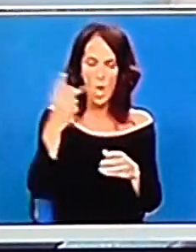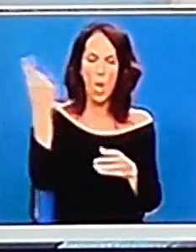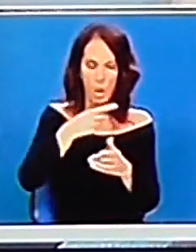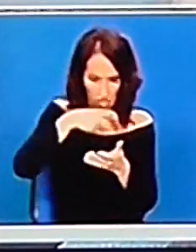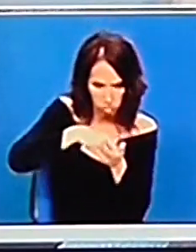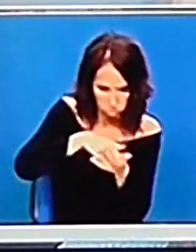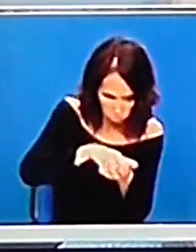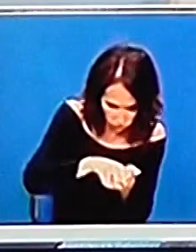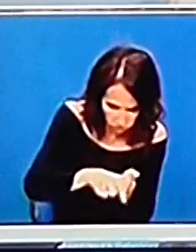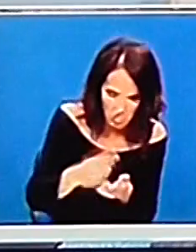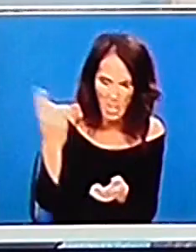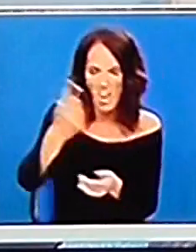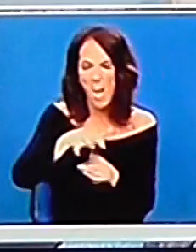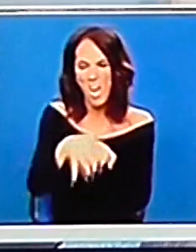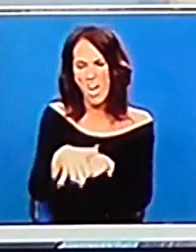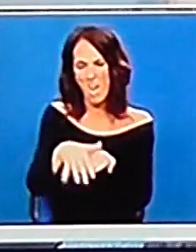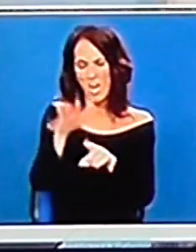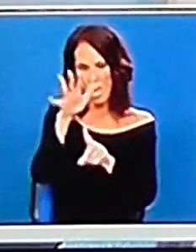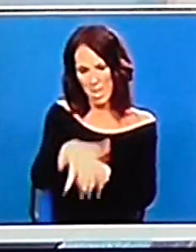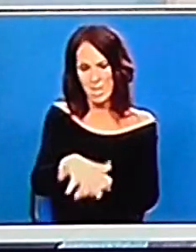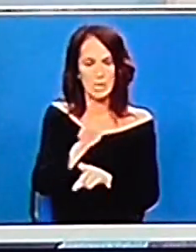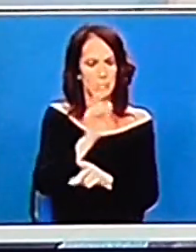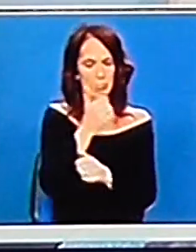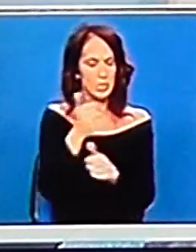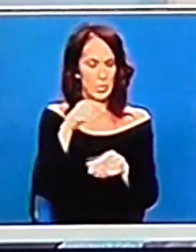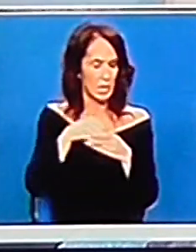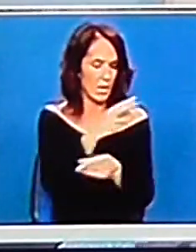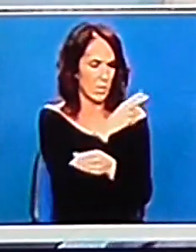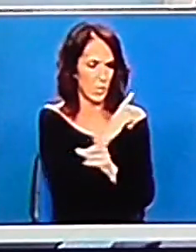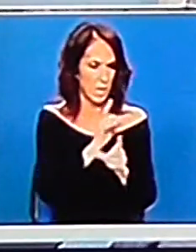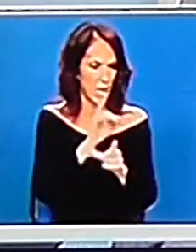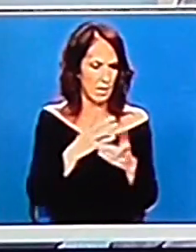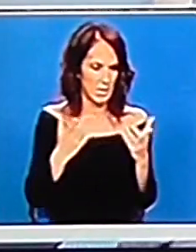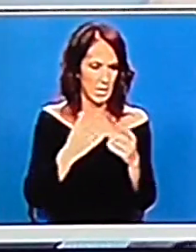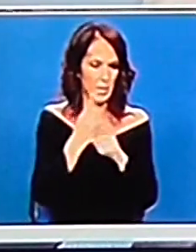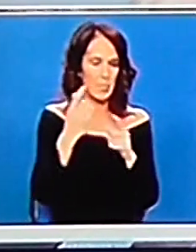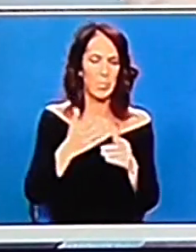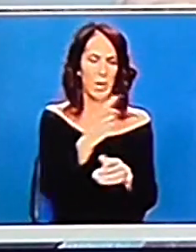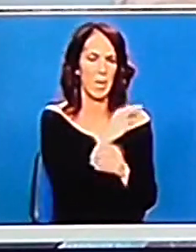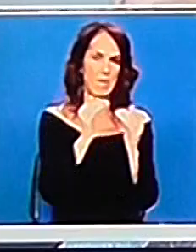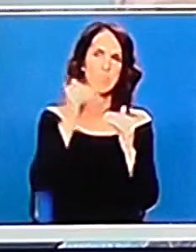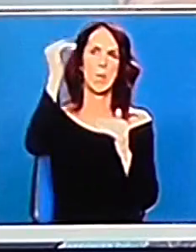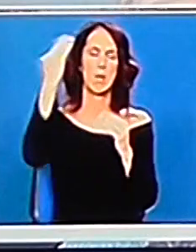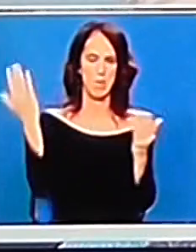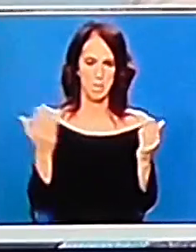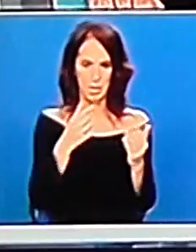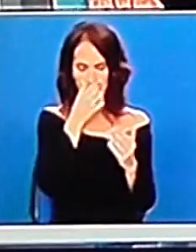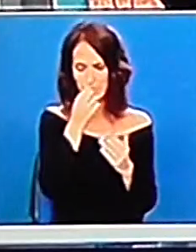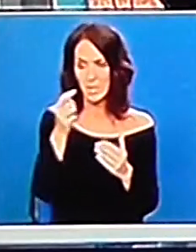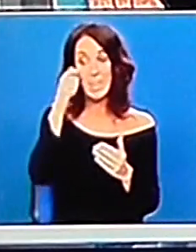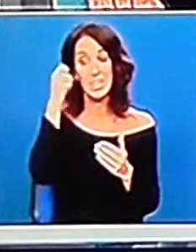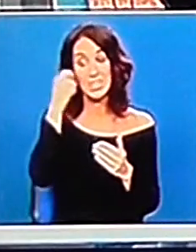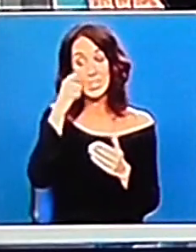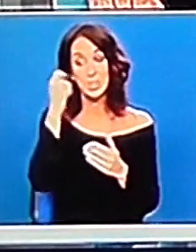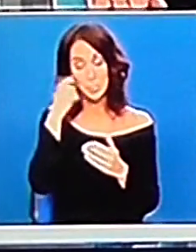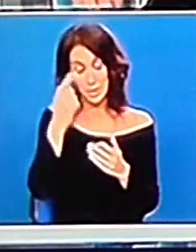são práticas de ambição e espero que a comissão não são práticas acadêmicas com a camisa é muito mais valor do que isto os processos